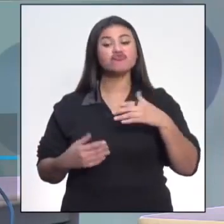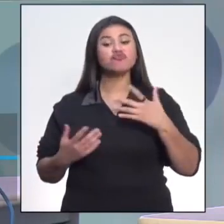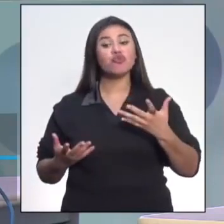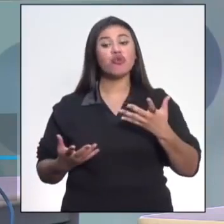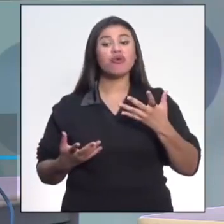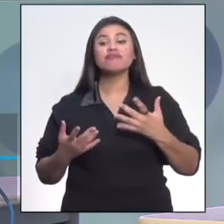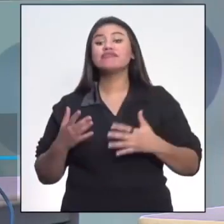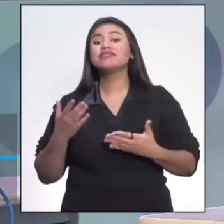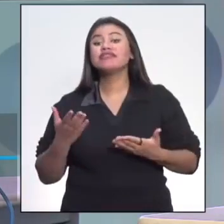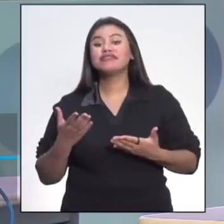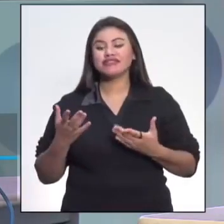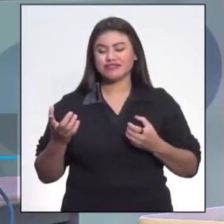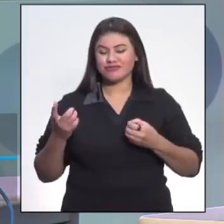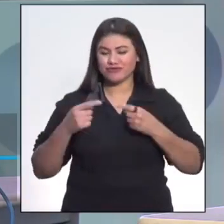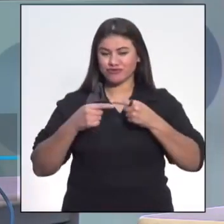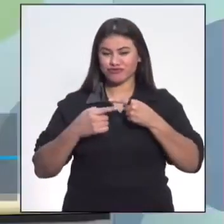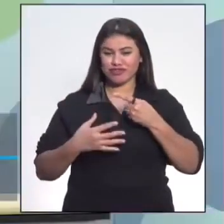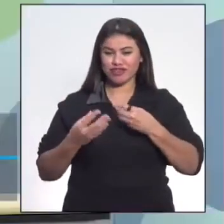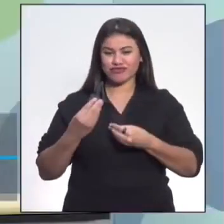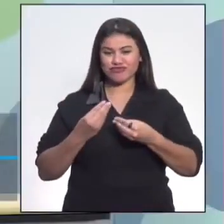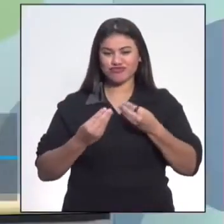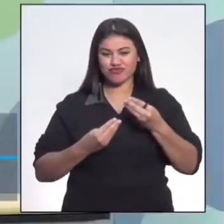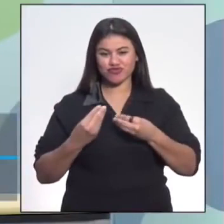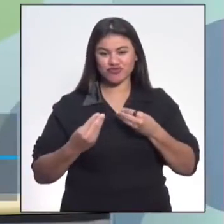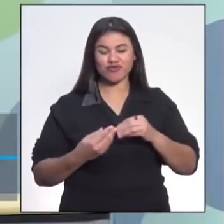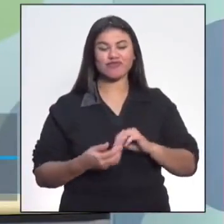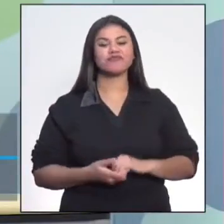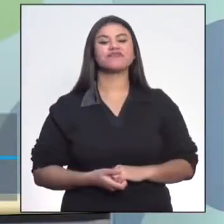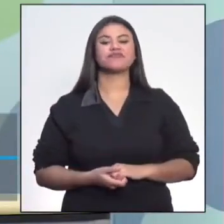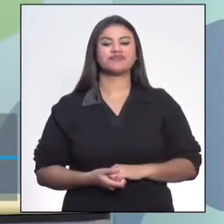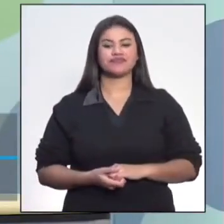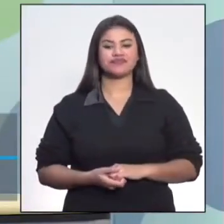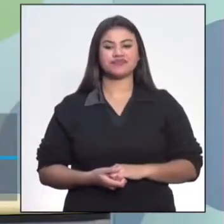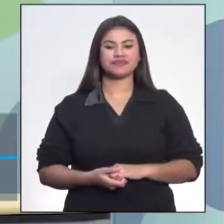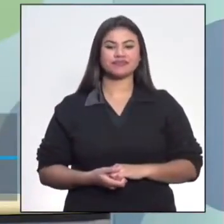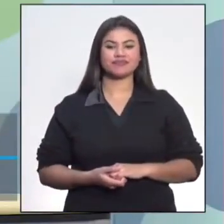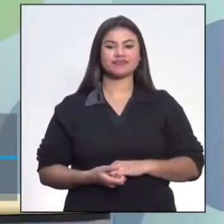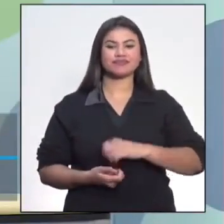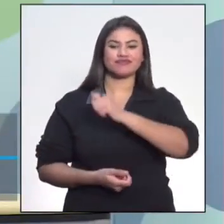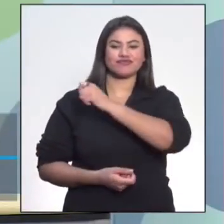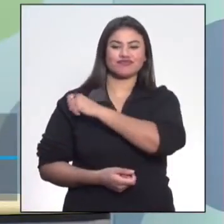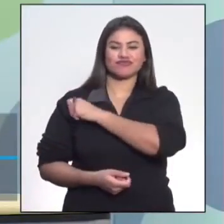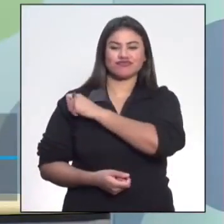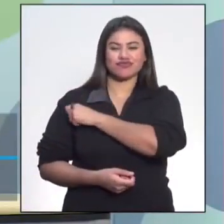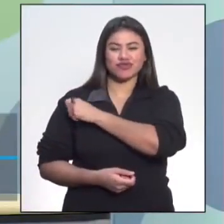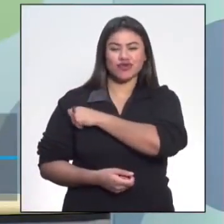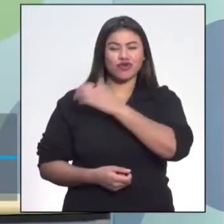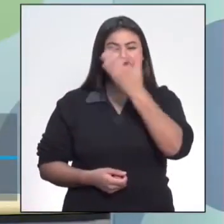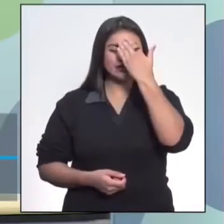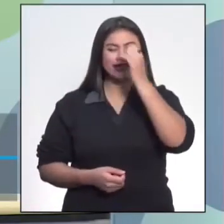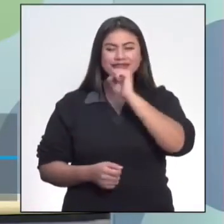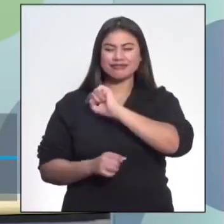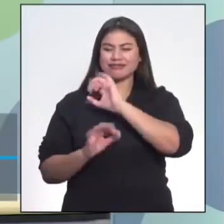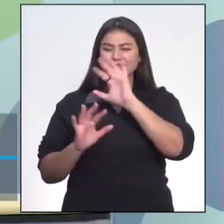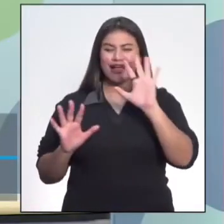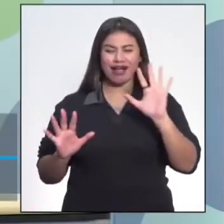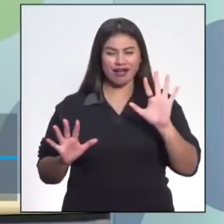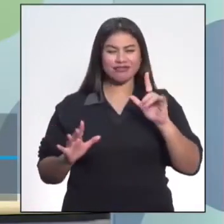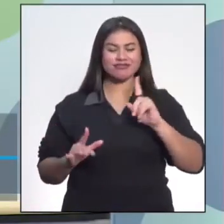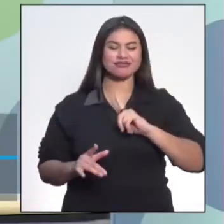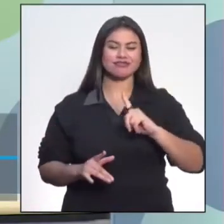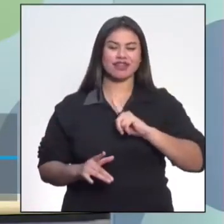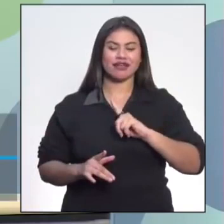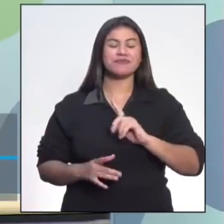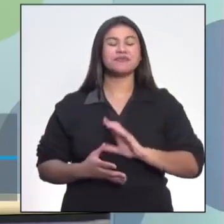Inês, como foi o chat? Conta para mim. Professora Roberta, nossos alunos estão entendendo muito bem a matéria.